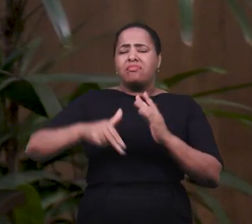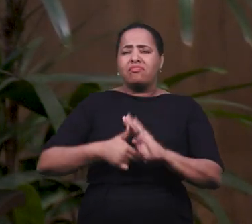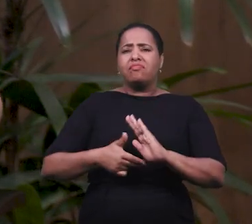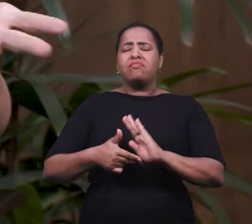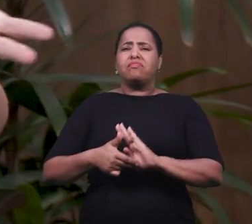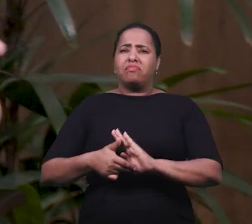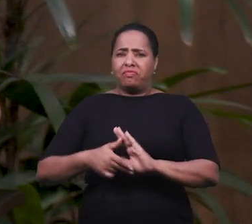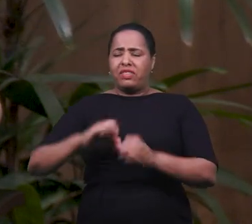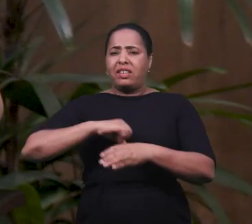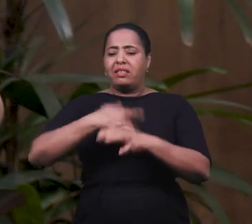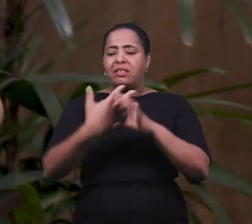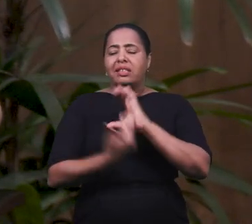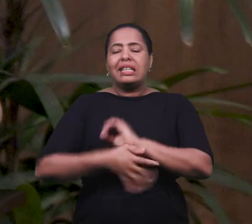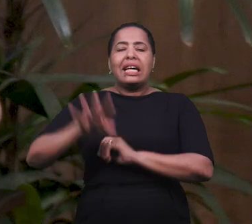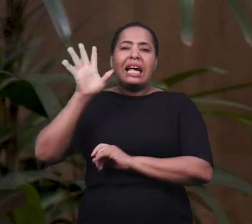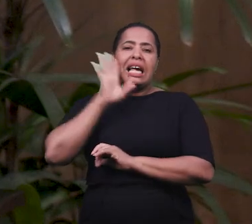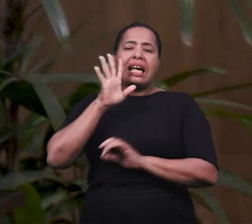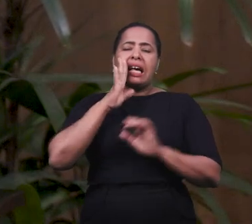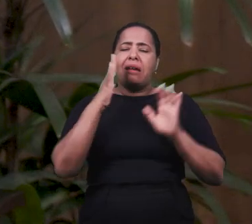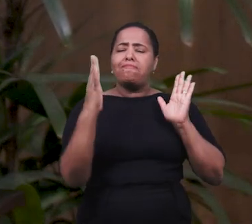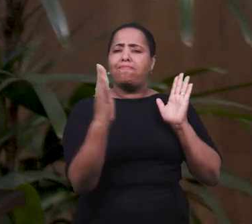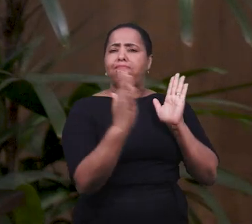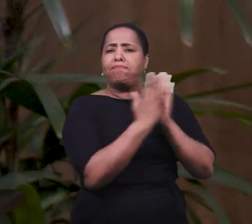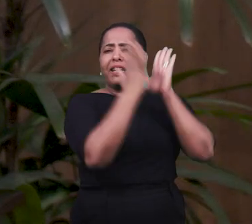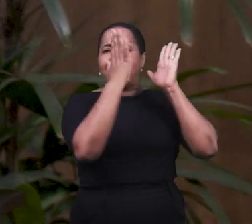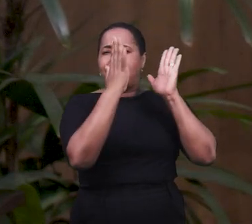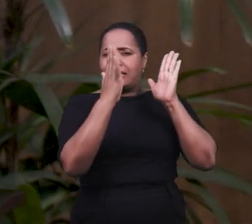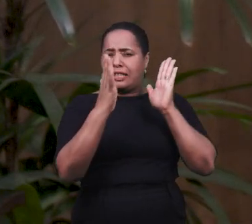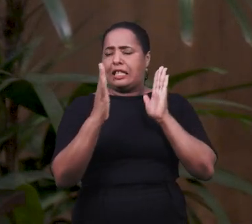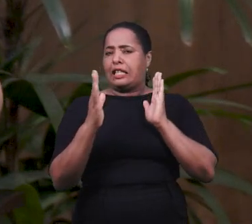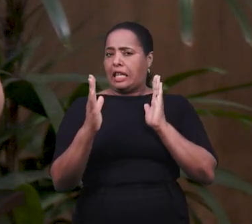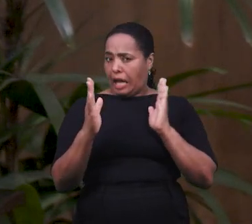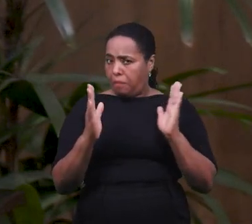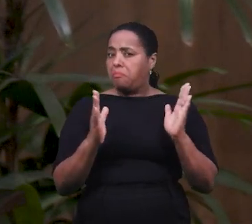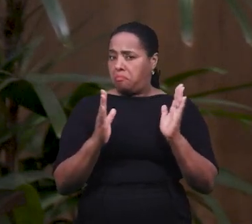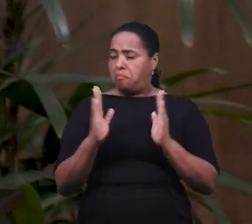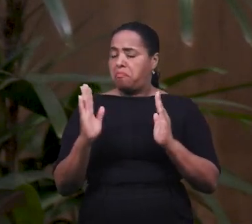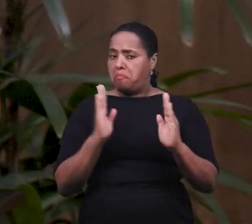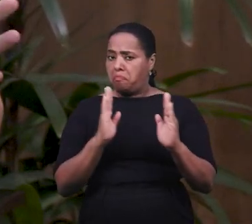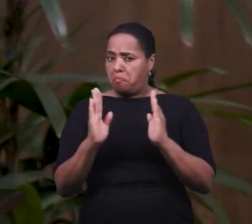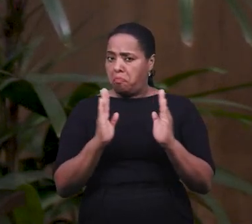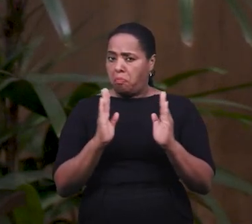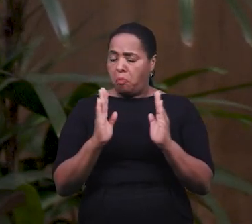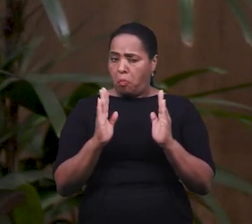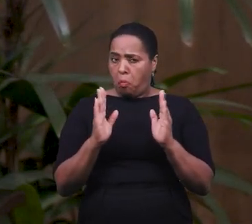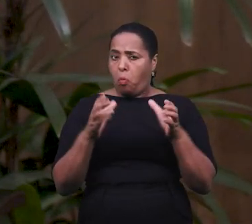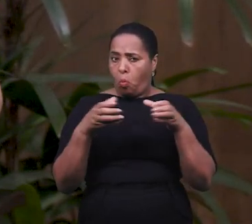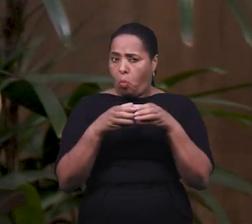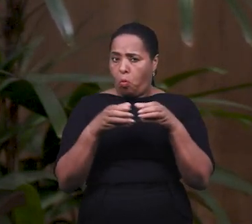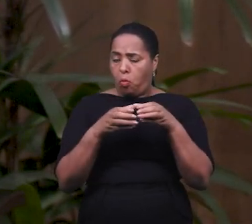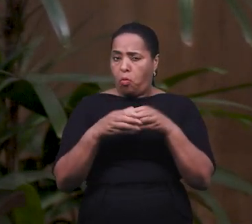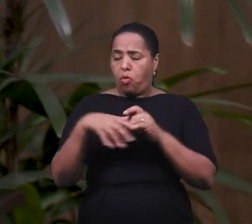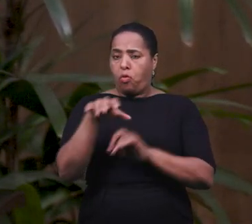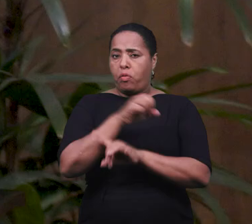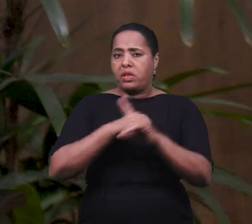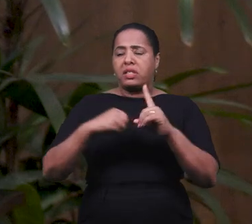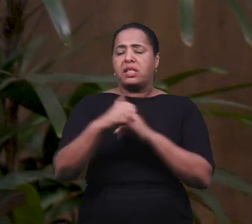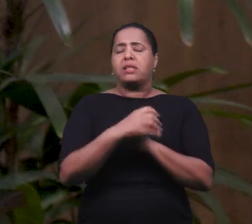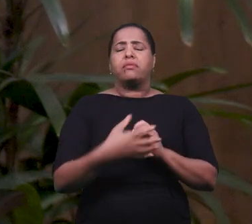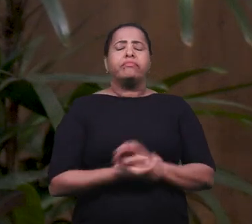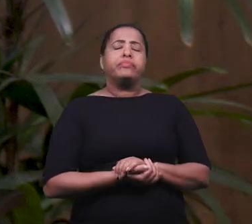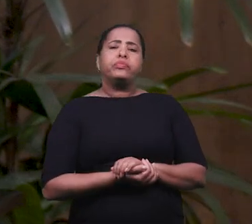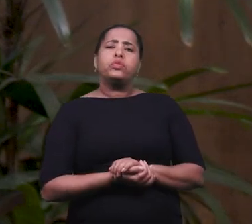aspectos legais que impactam essa parcela da população. Abordaremos perguntas sobre como a